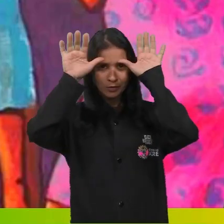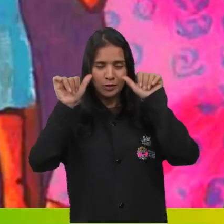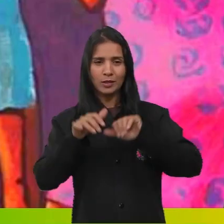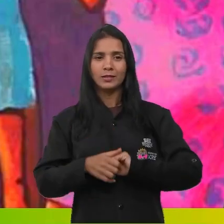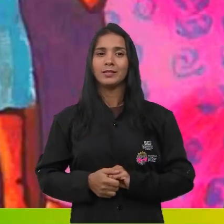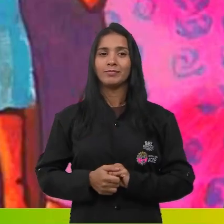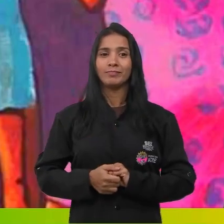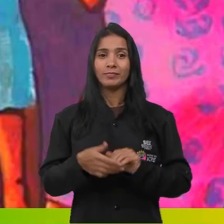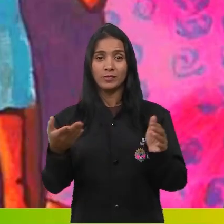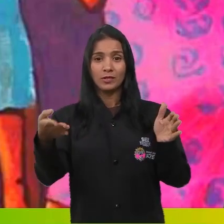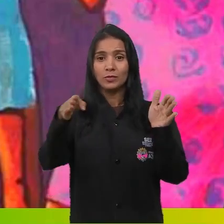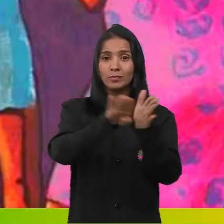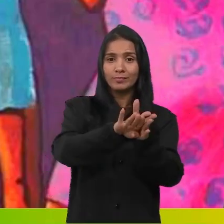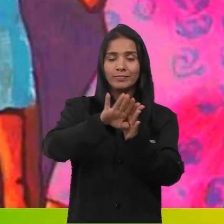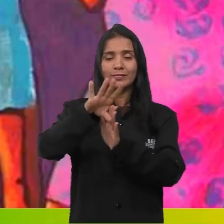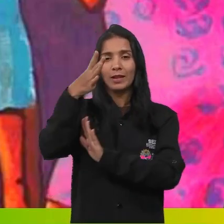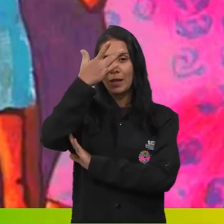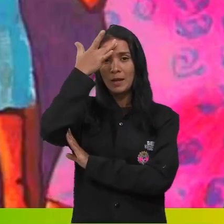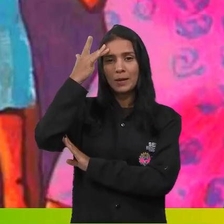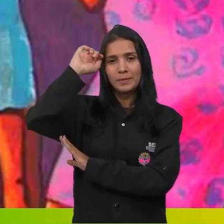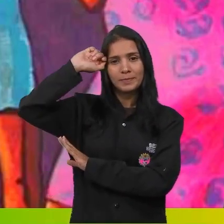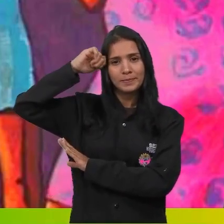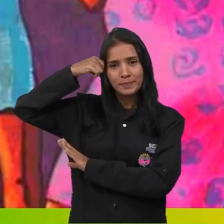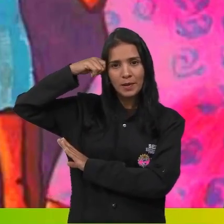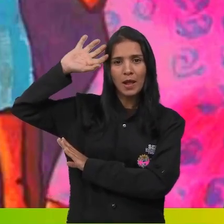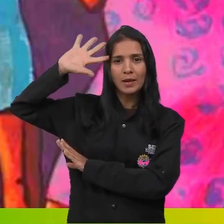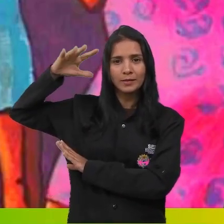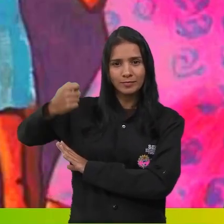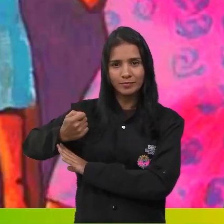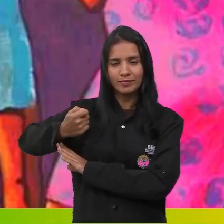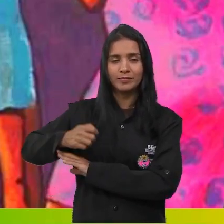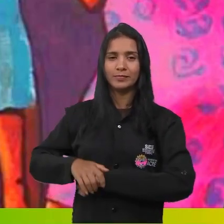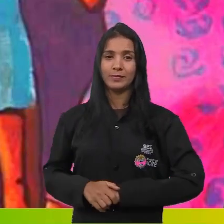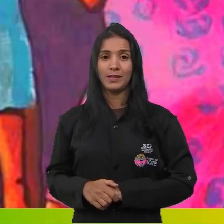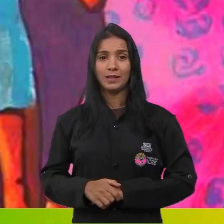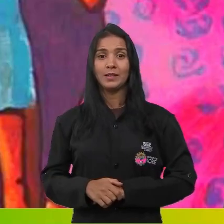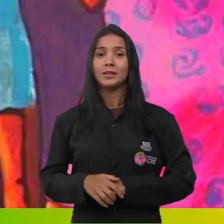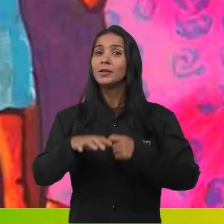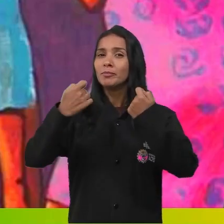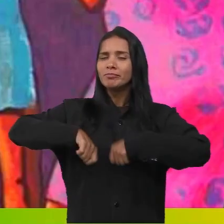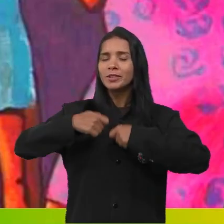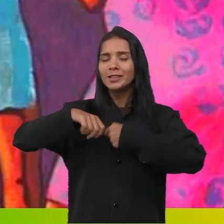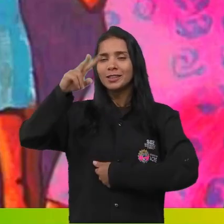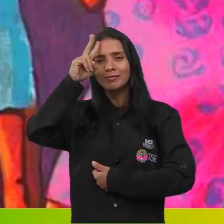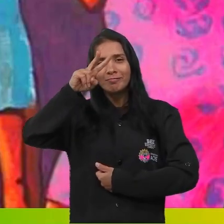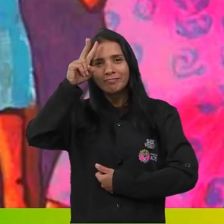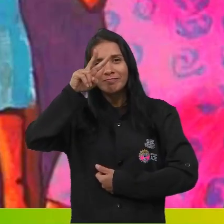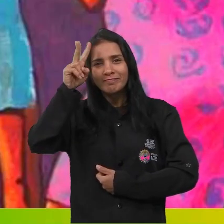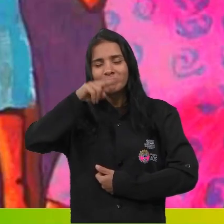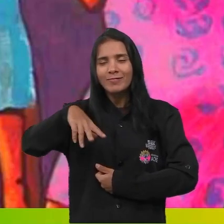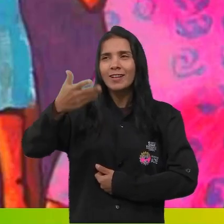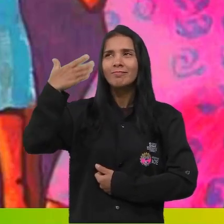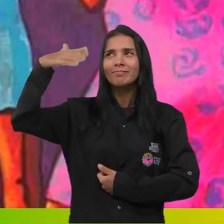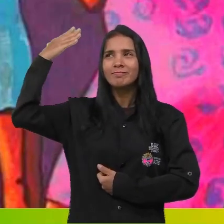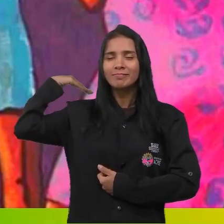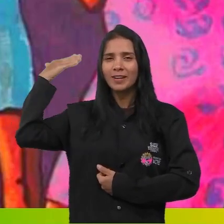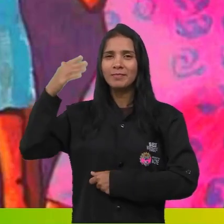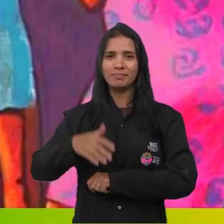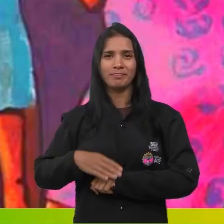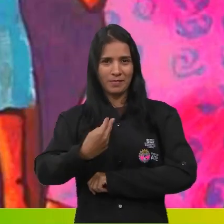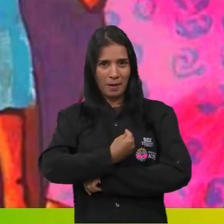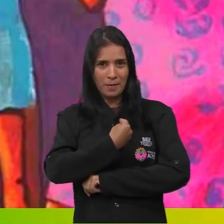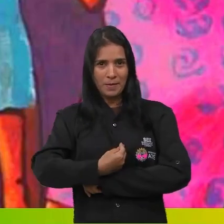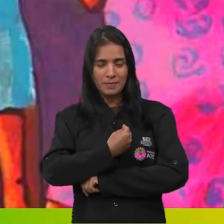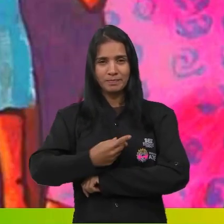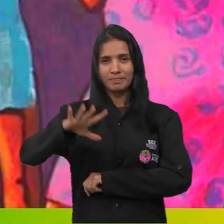de afrodescendentes. Então, como eu falei, vamos fazer uma viagem no tempo. Olha só, a presença africana no